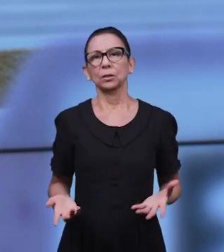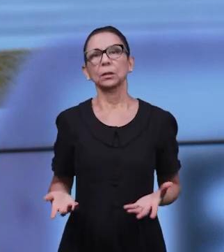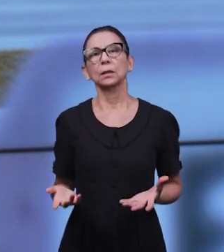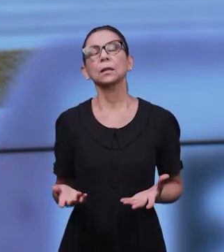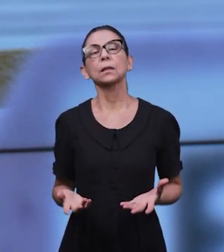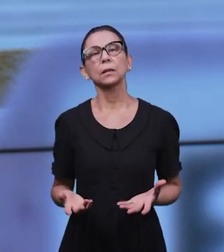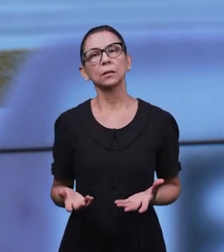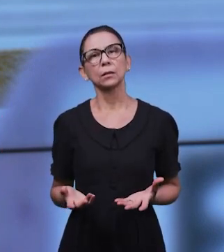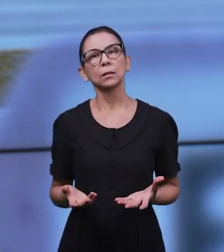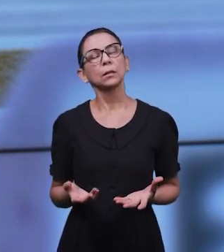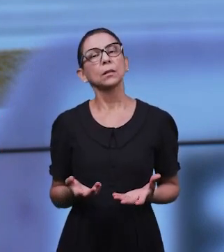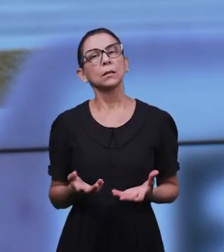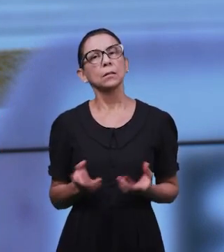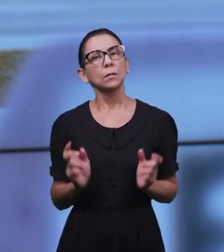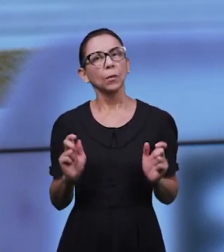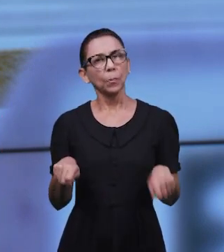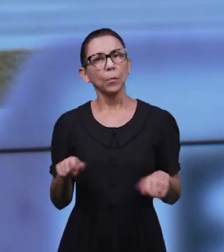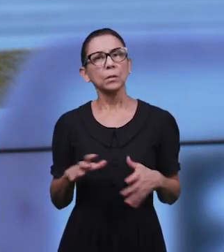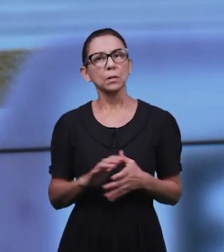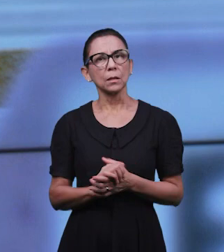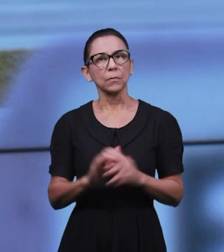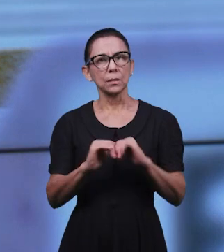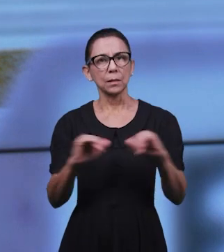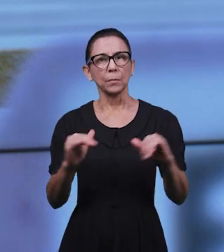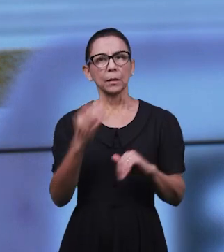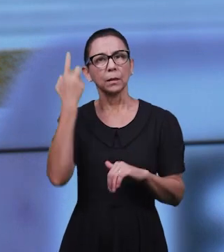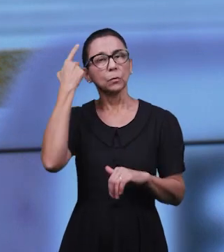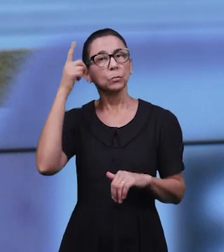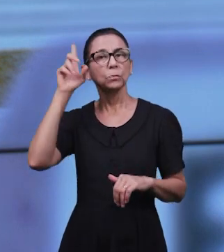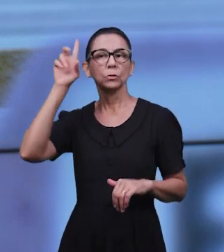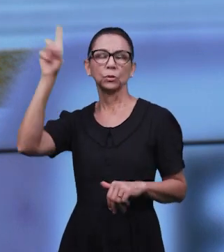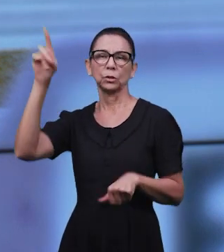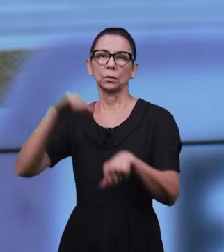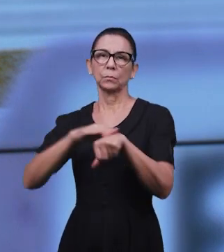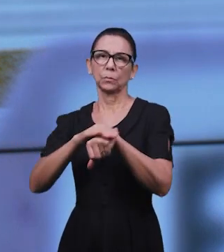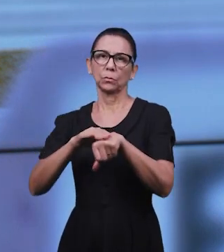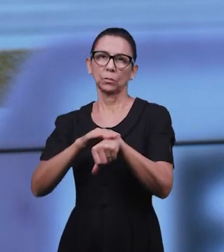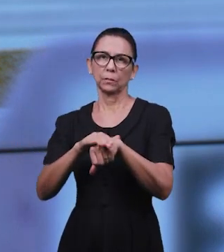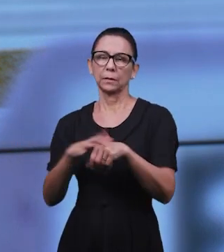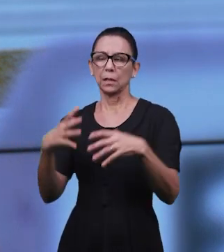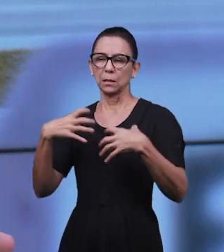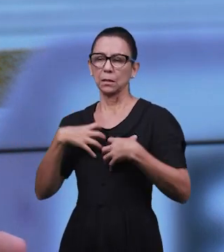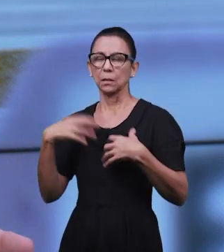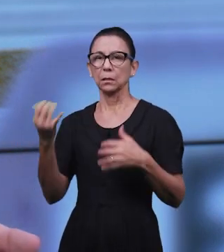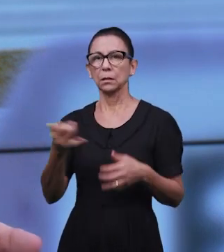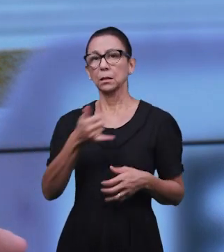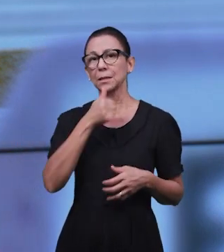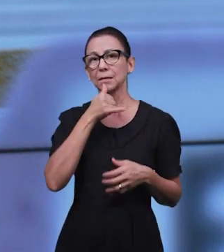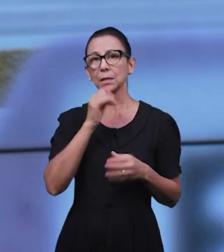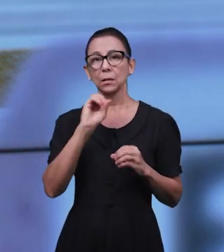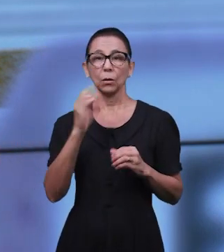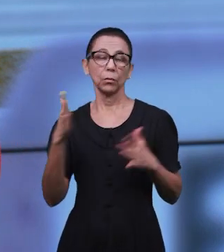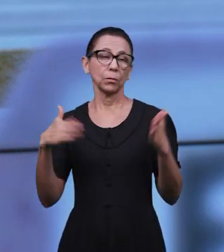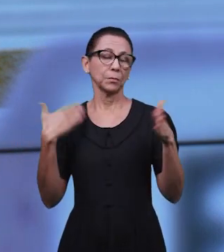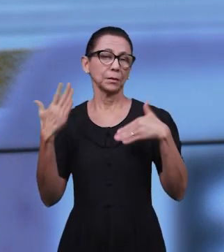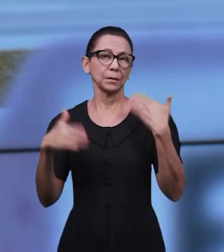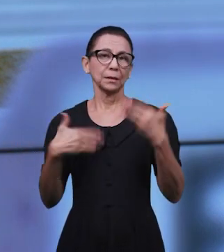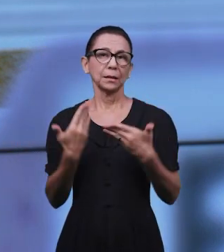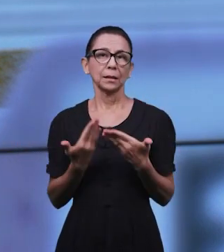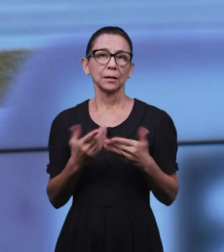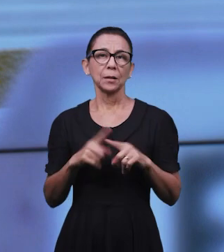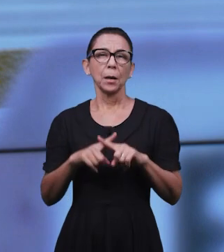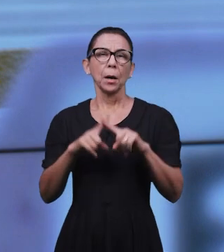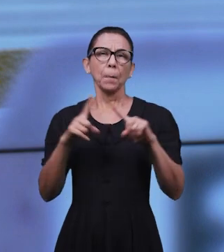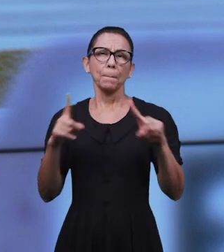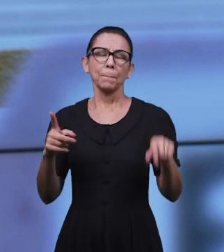um dia e um horário específico para conversar com os nossos filhos sobre o sentimento de tristeza ou de alegria,